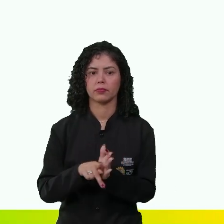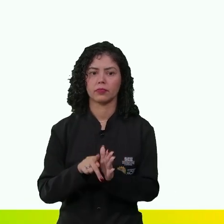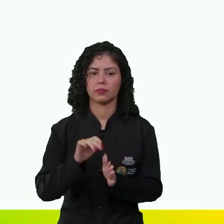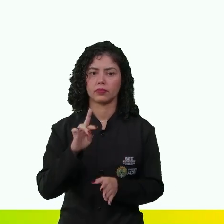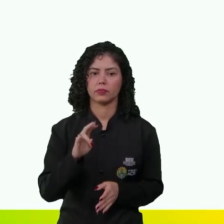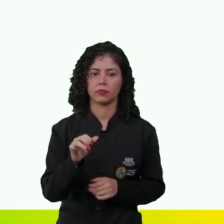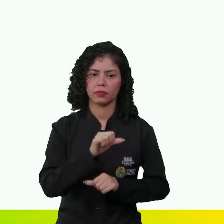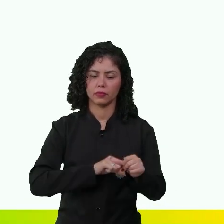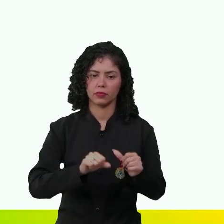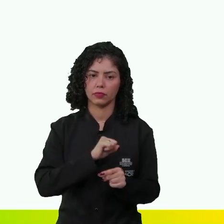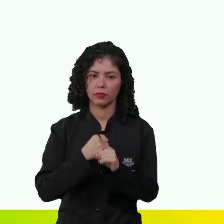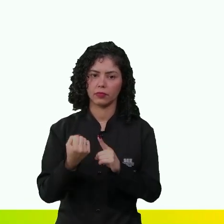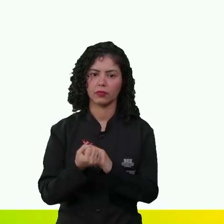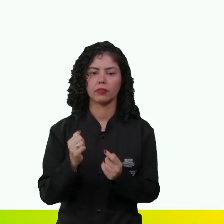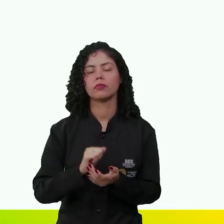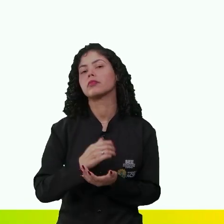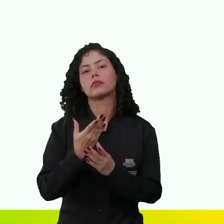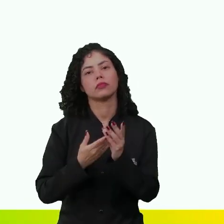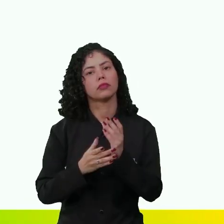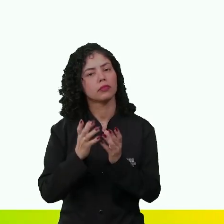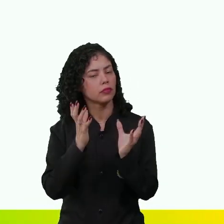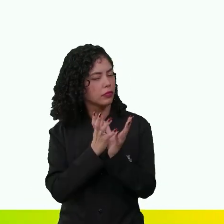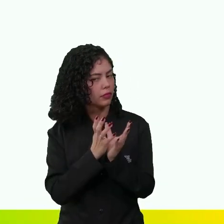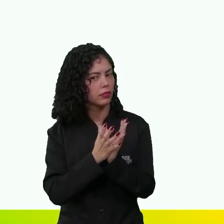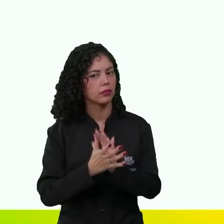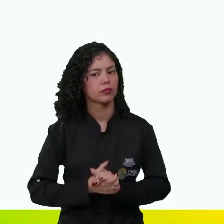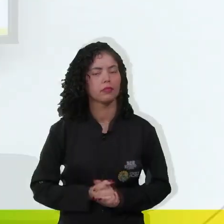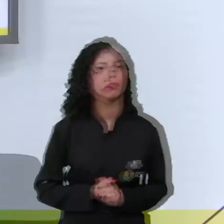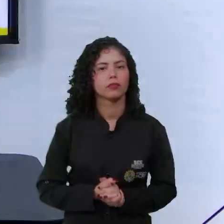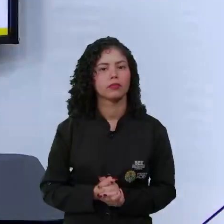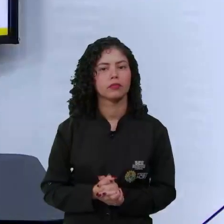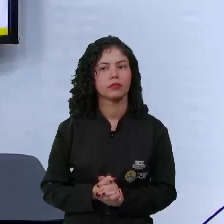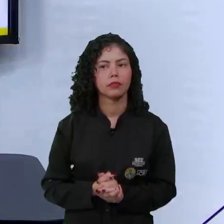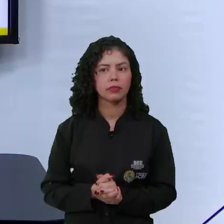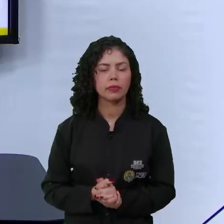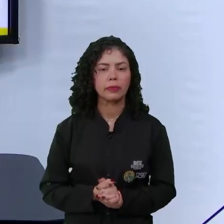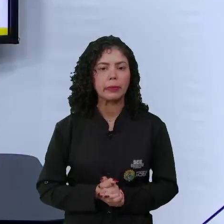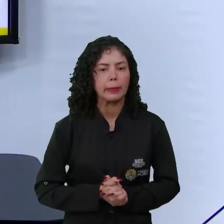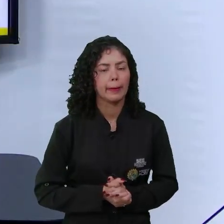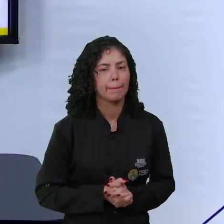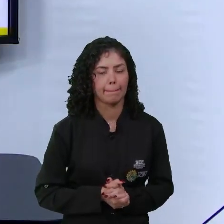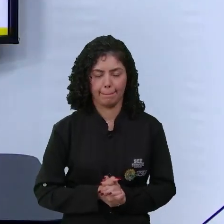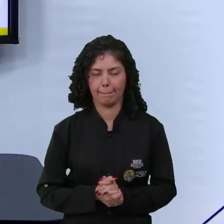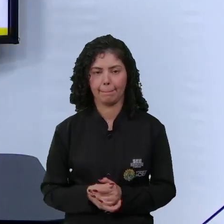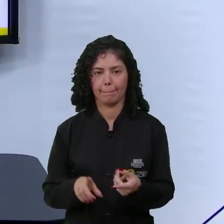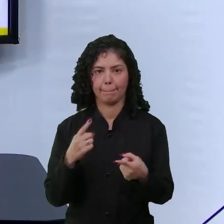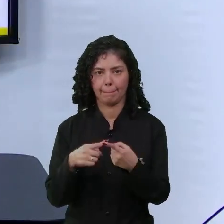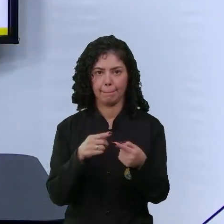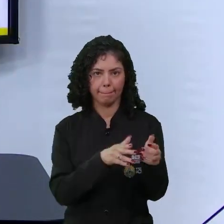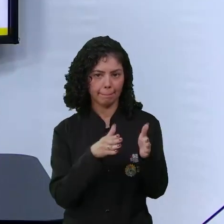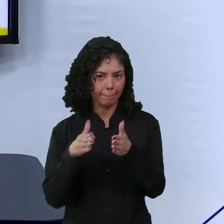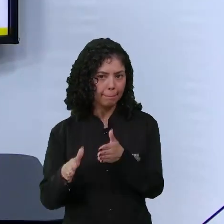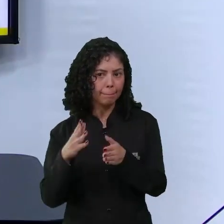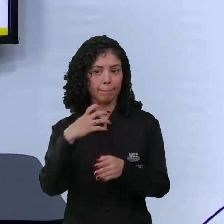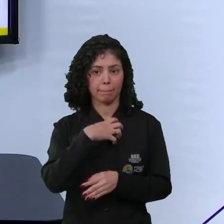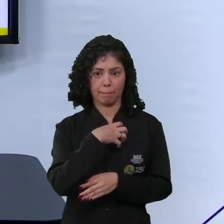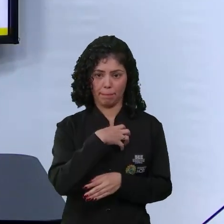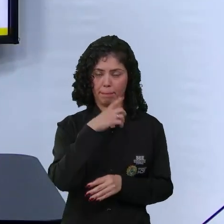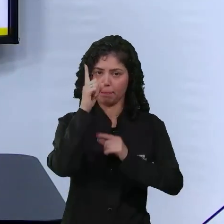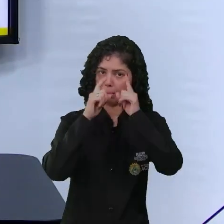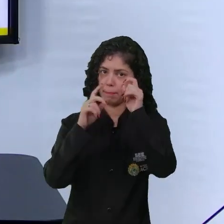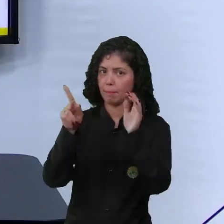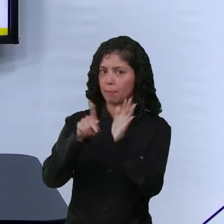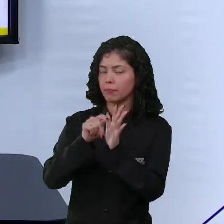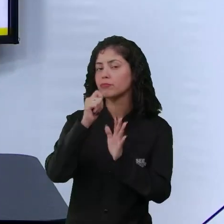afirmação identitária e transformação social nas mãos da comunidade. Instrumento de transformação por quê? Porque a partir do momento em que eu